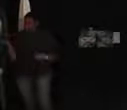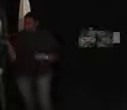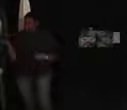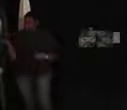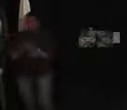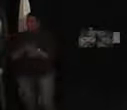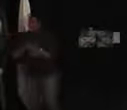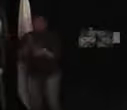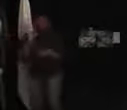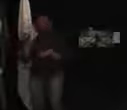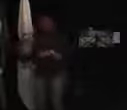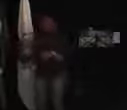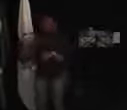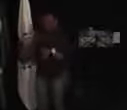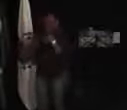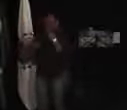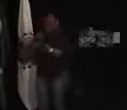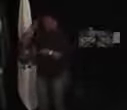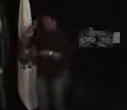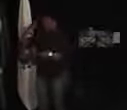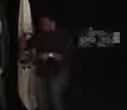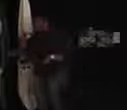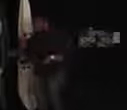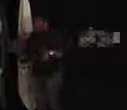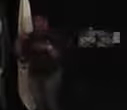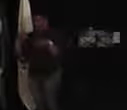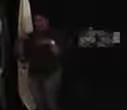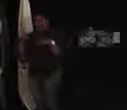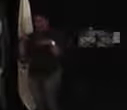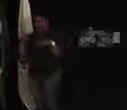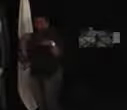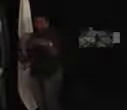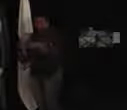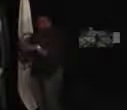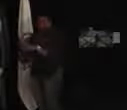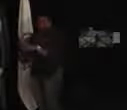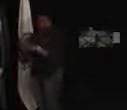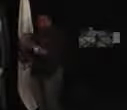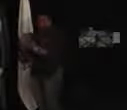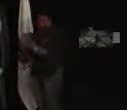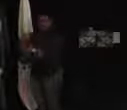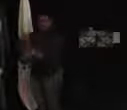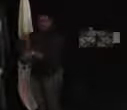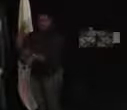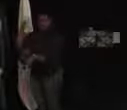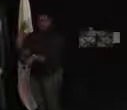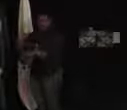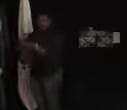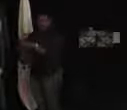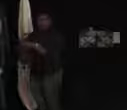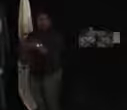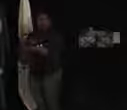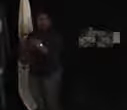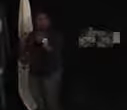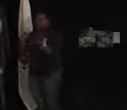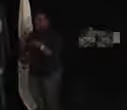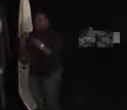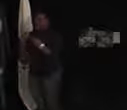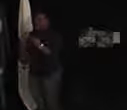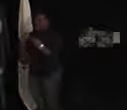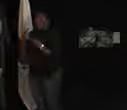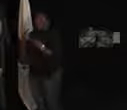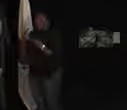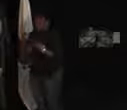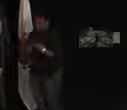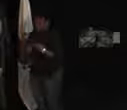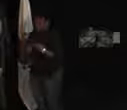já falou do final de semana, da aula da pós, ela já falou tudo, porque ela